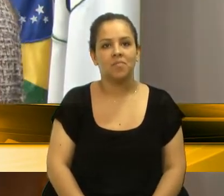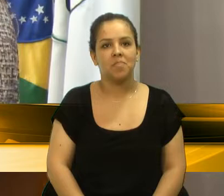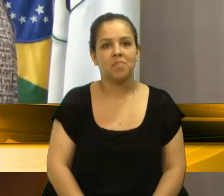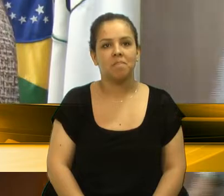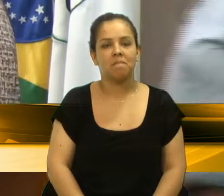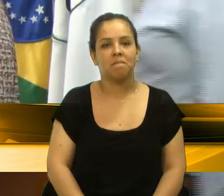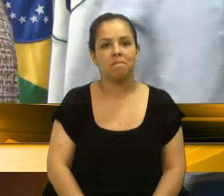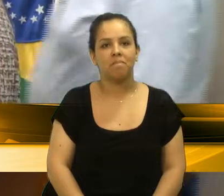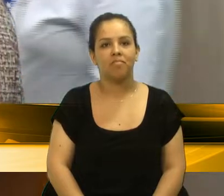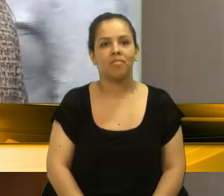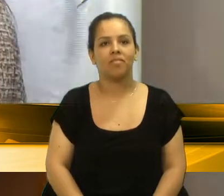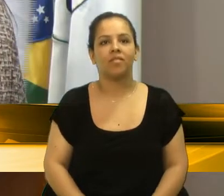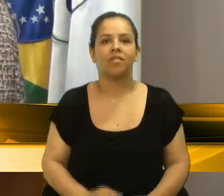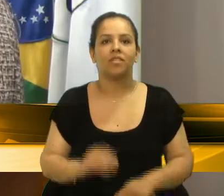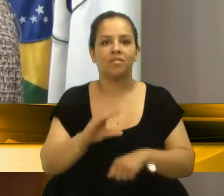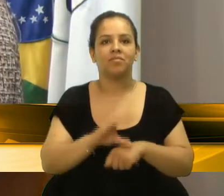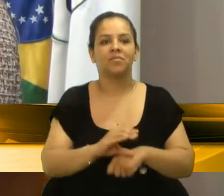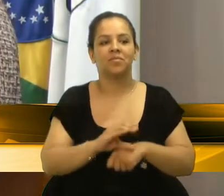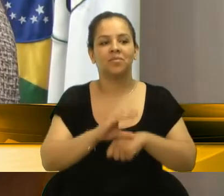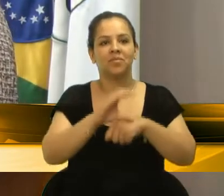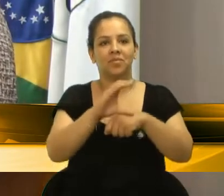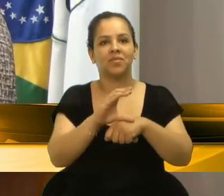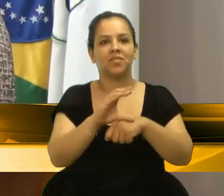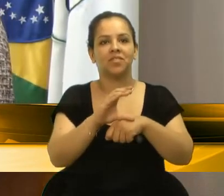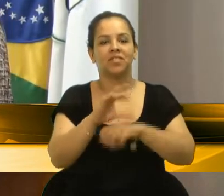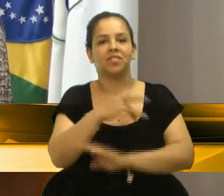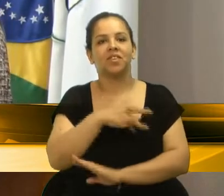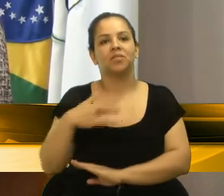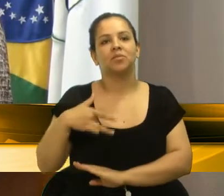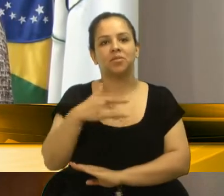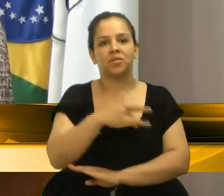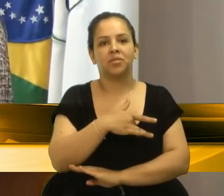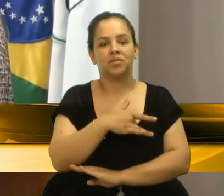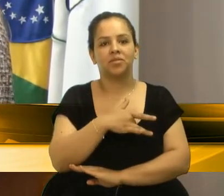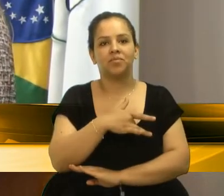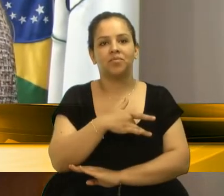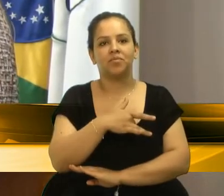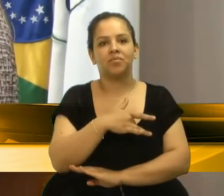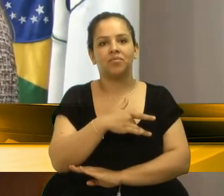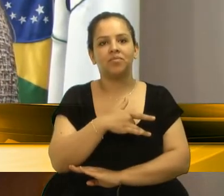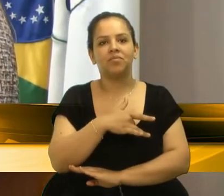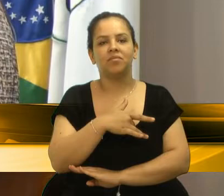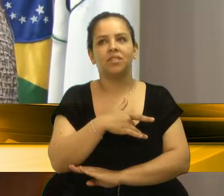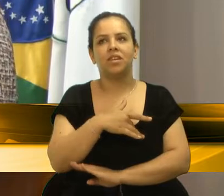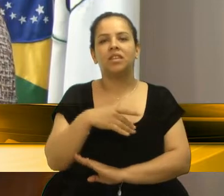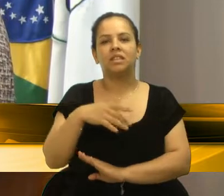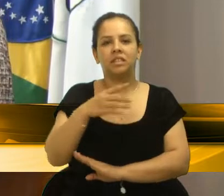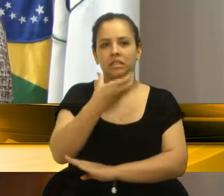Tanto o Conselho Municipal de Saúde não se sentiu desprezado, que desde dezembro de